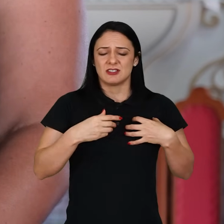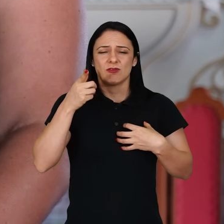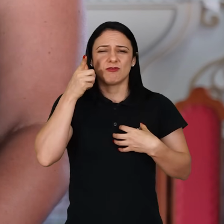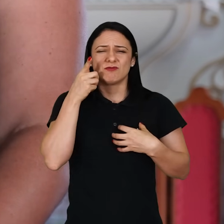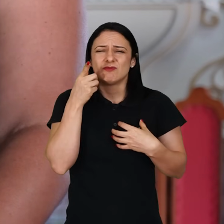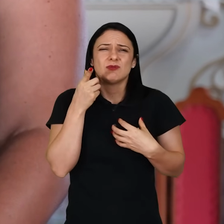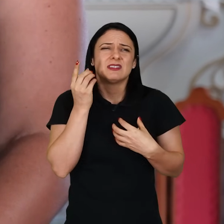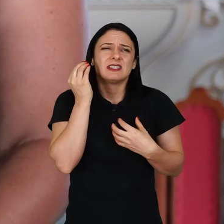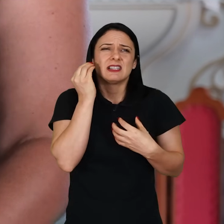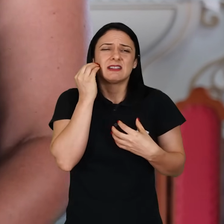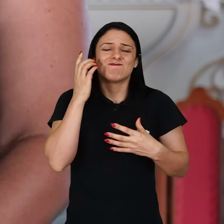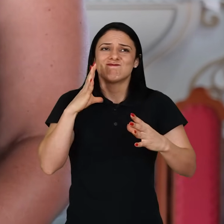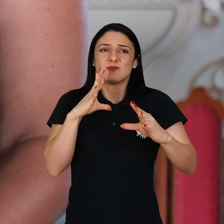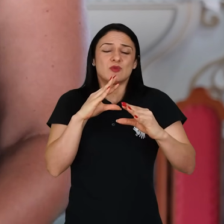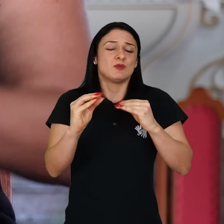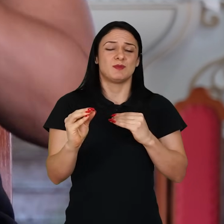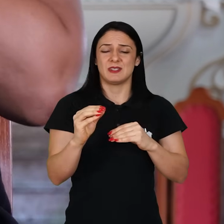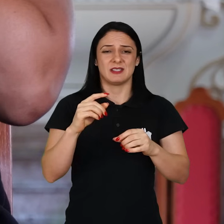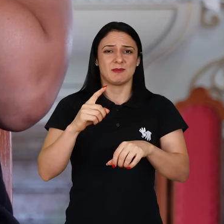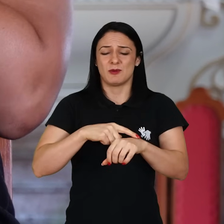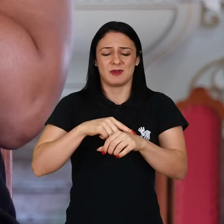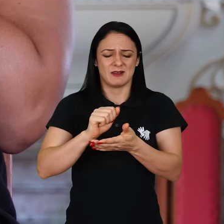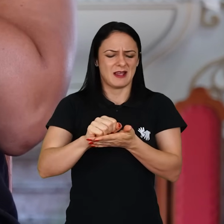sumir daquele momento.